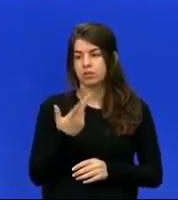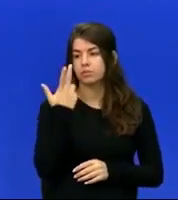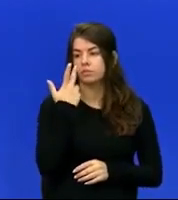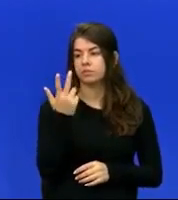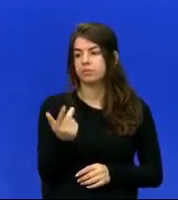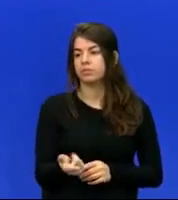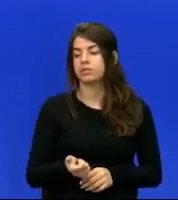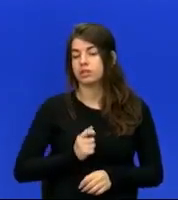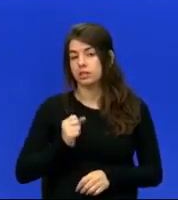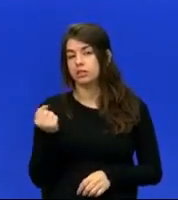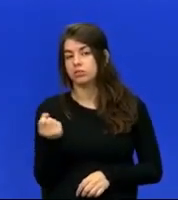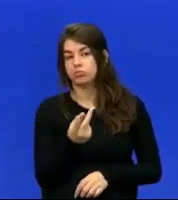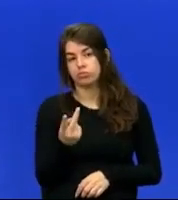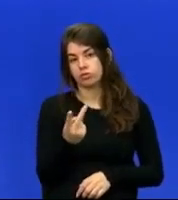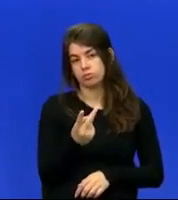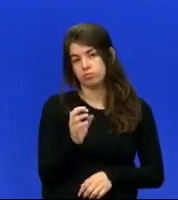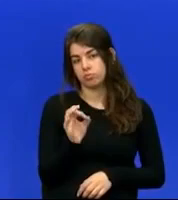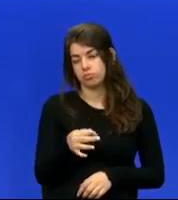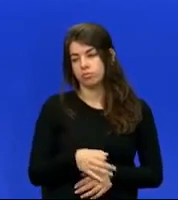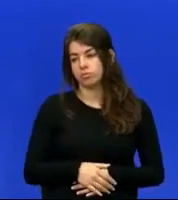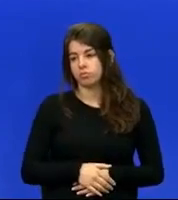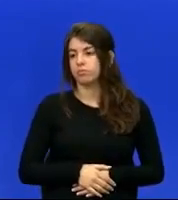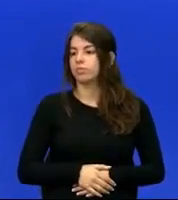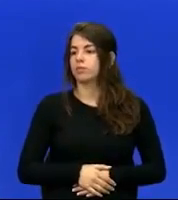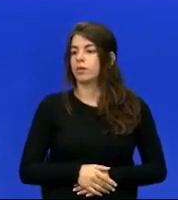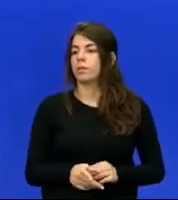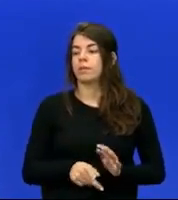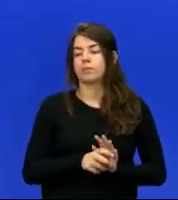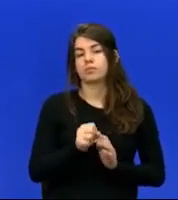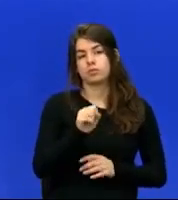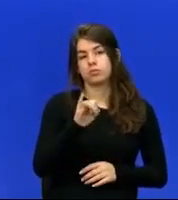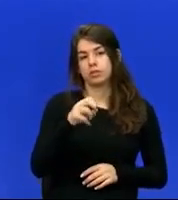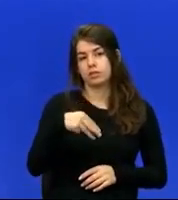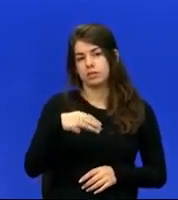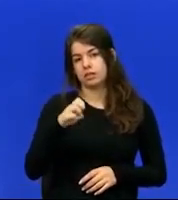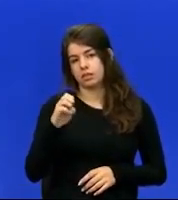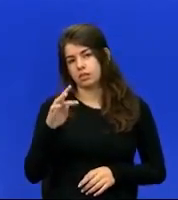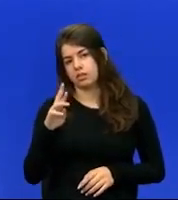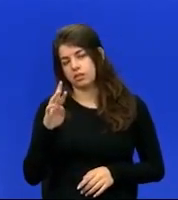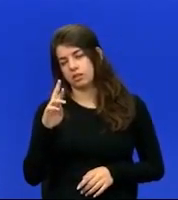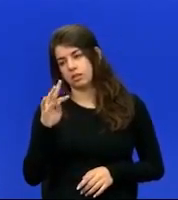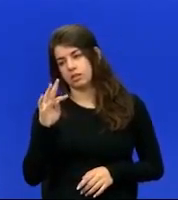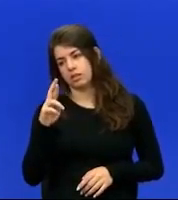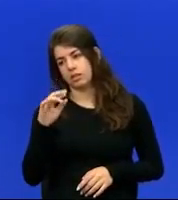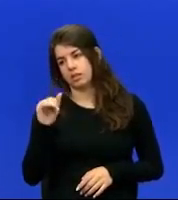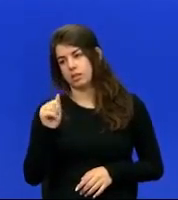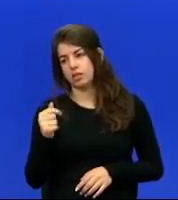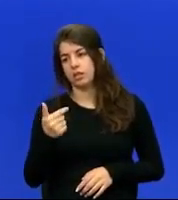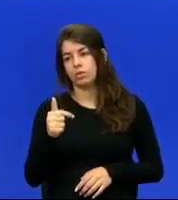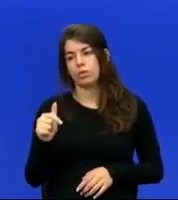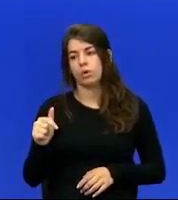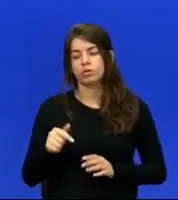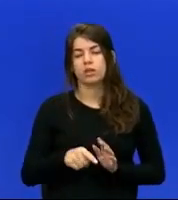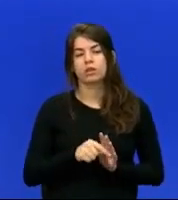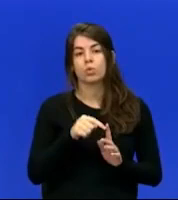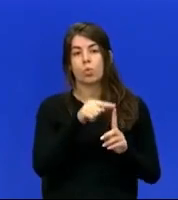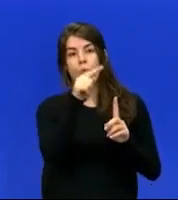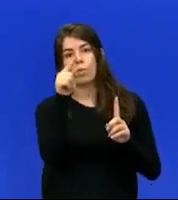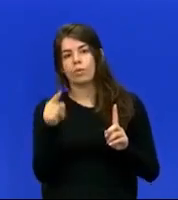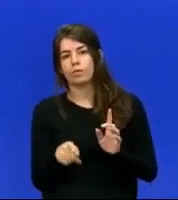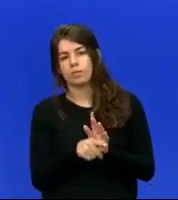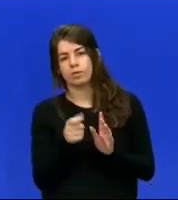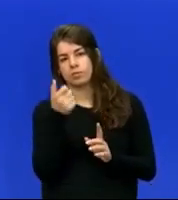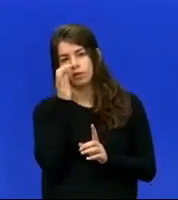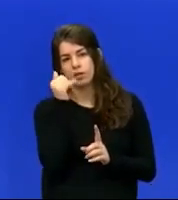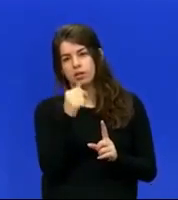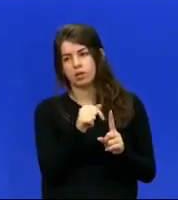vem através dessas duas relações, né? Simetria e de curtose, ok? Então, nós já sabemos que essa